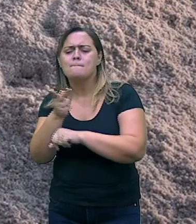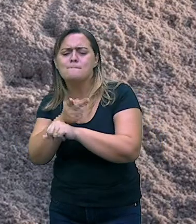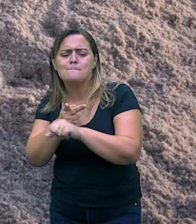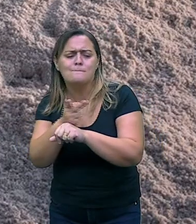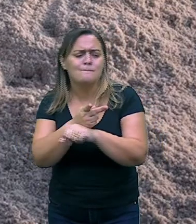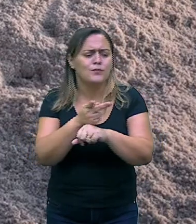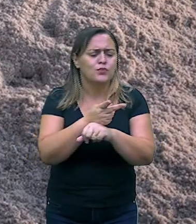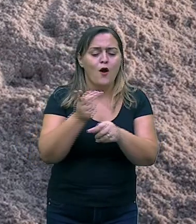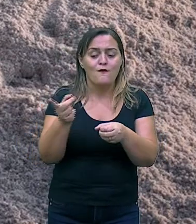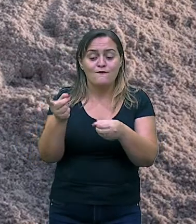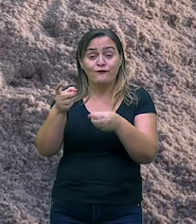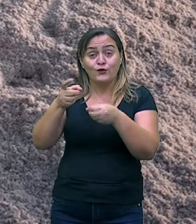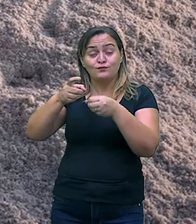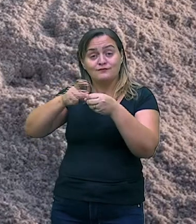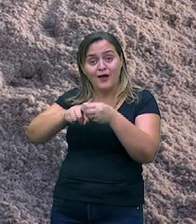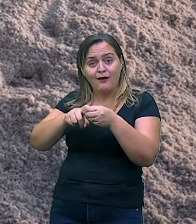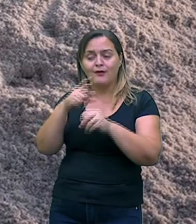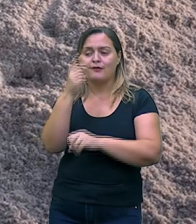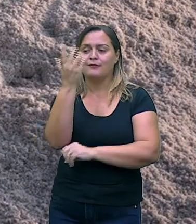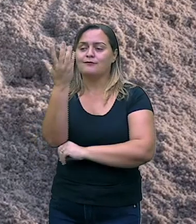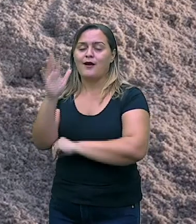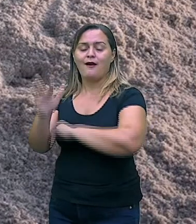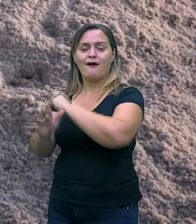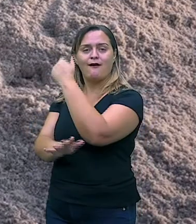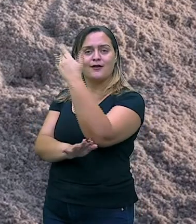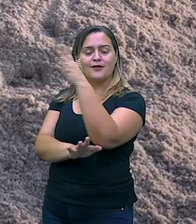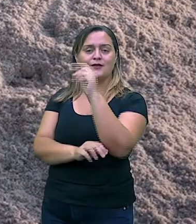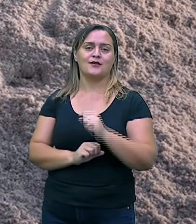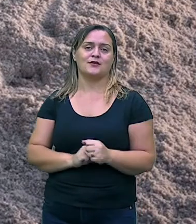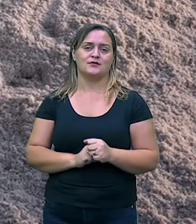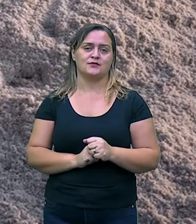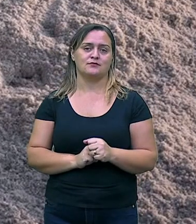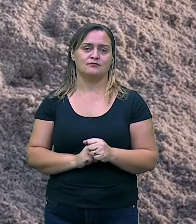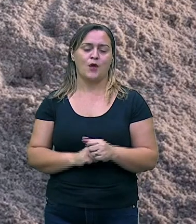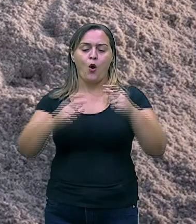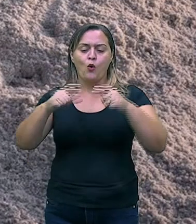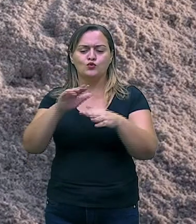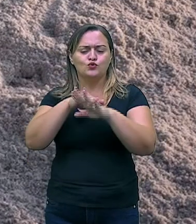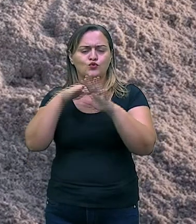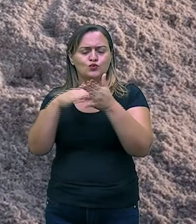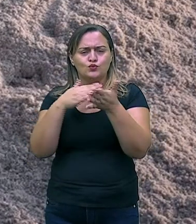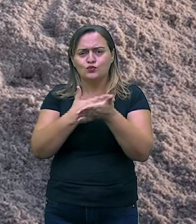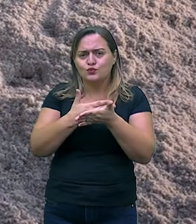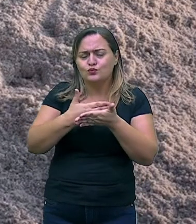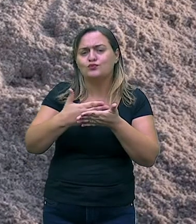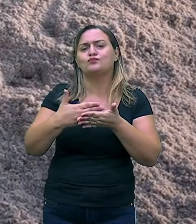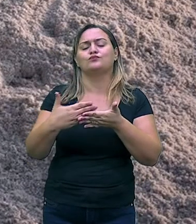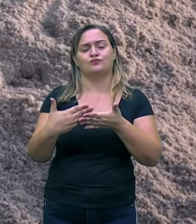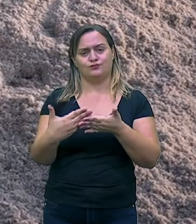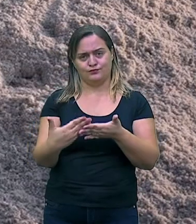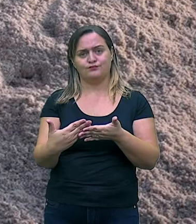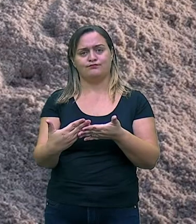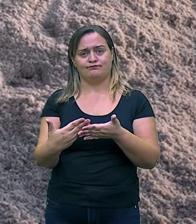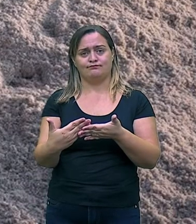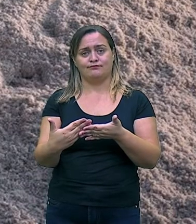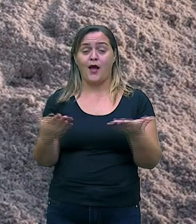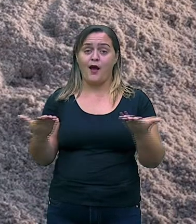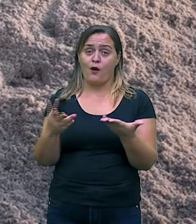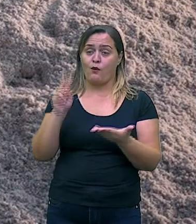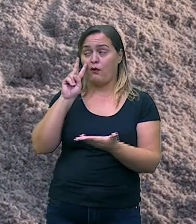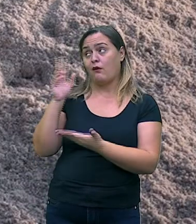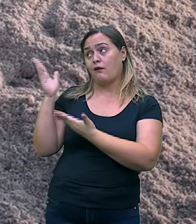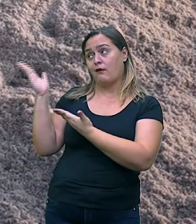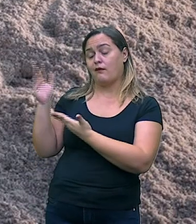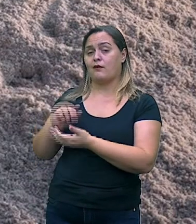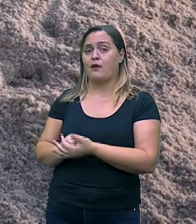seja, voltar às origens. Muitos desses trabalhos são efêmeros, ou seja, são passageiros, já que os artistas